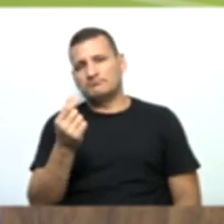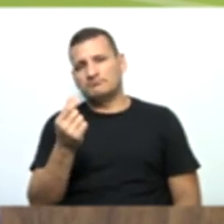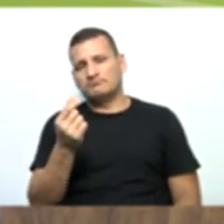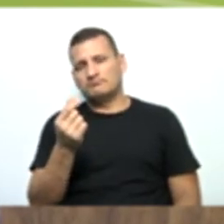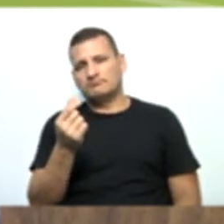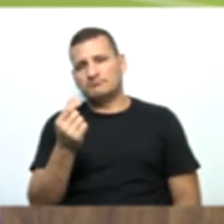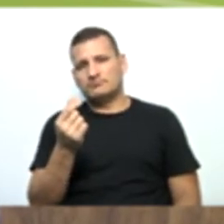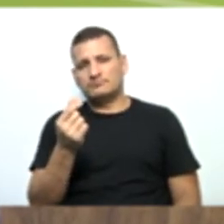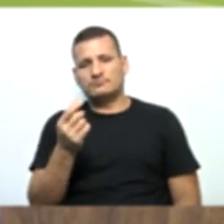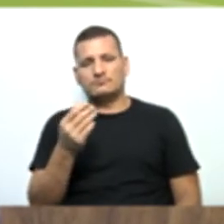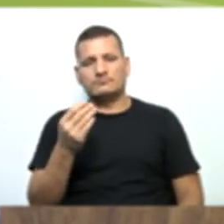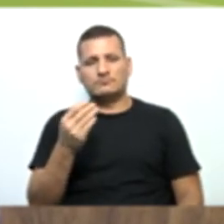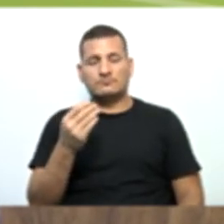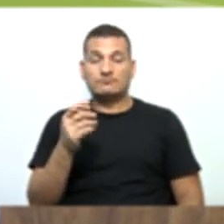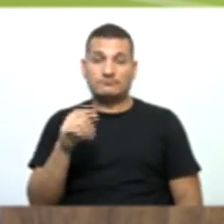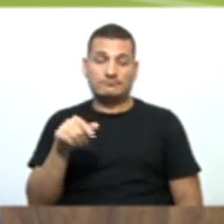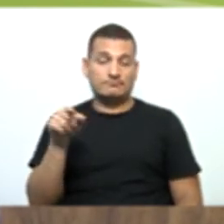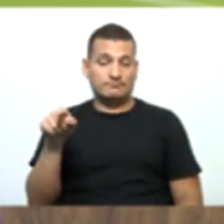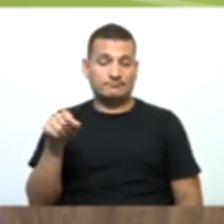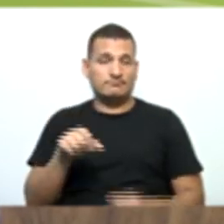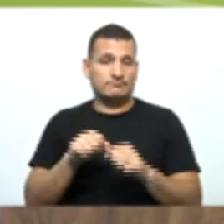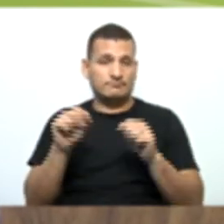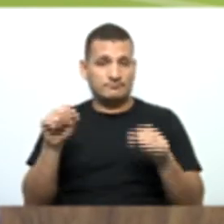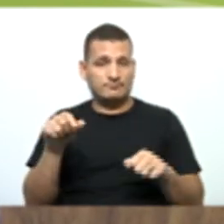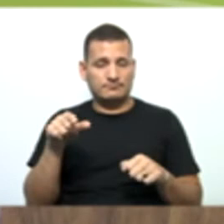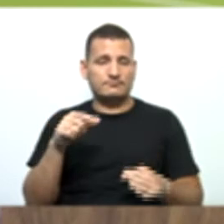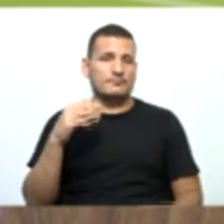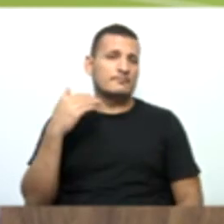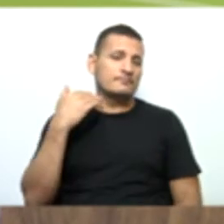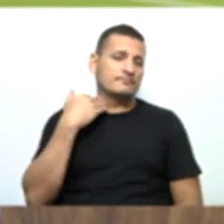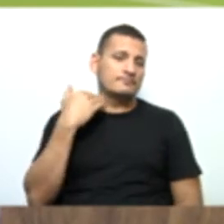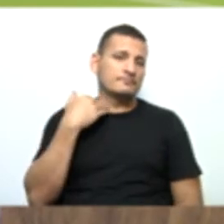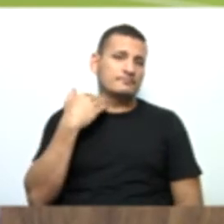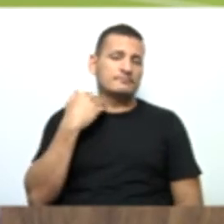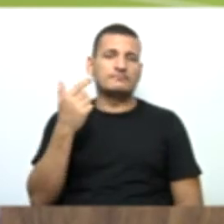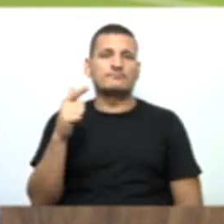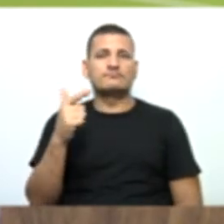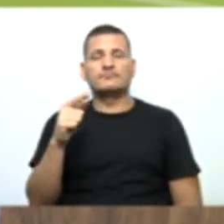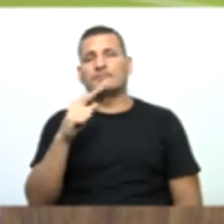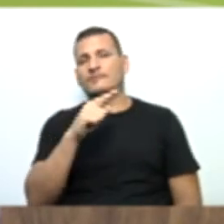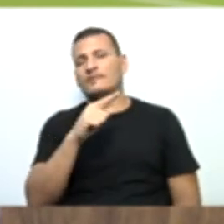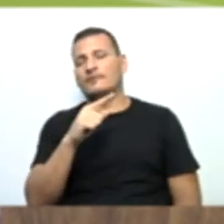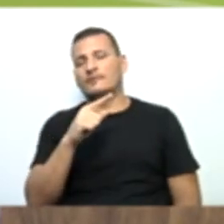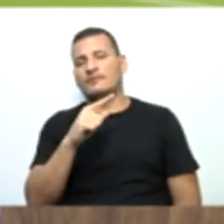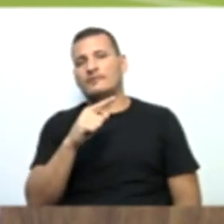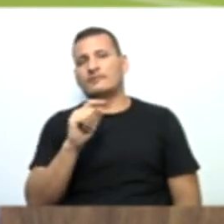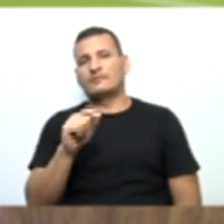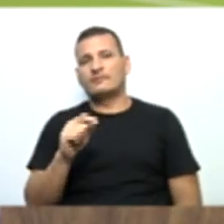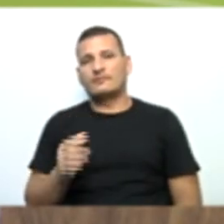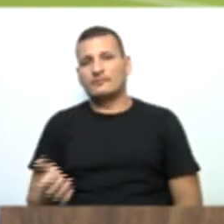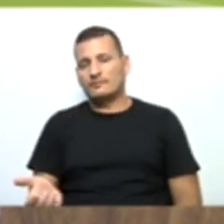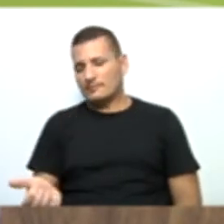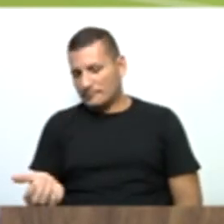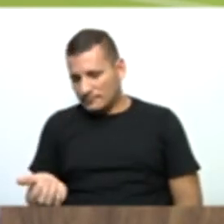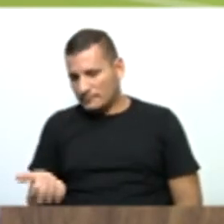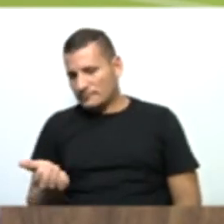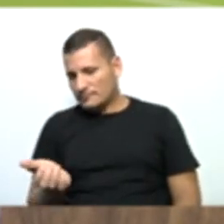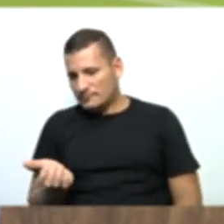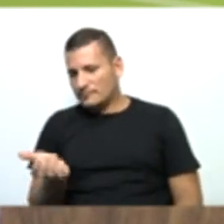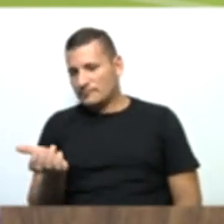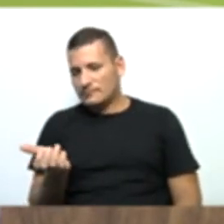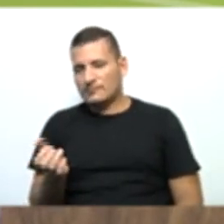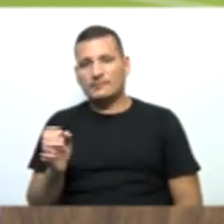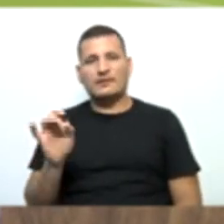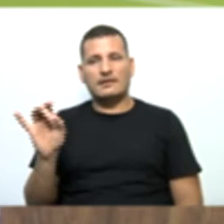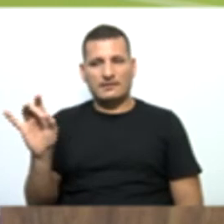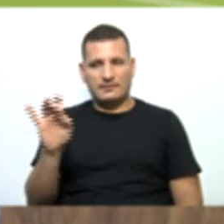valor, né? Através do sistema. O banco, ele não tem lá no prédio dele, não tem uma gavetinha, um para cada cliente. Não tem como.